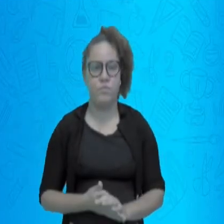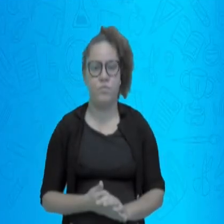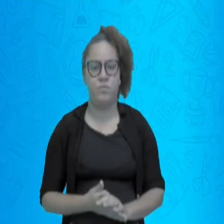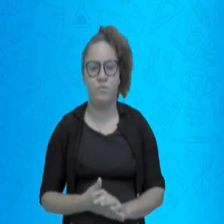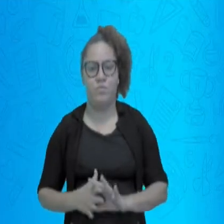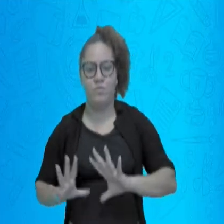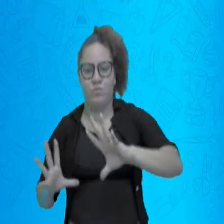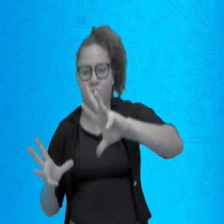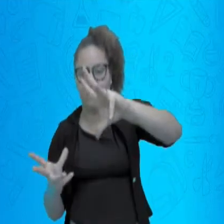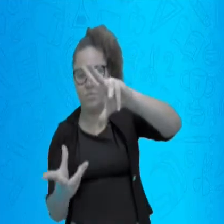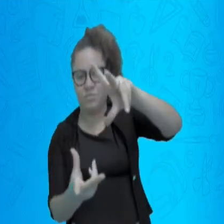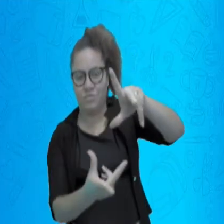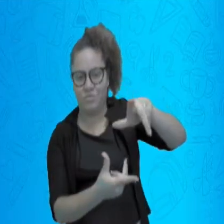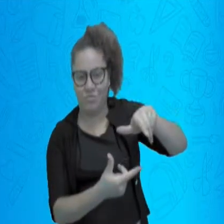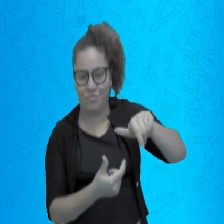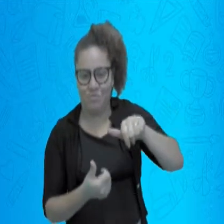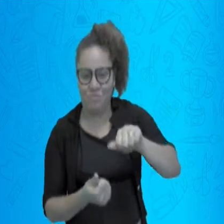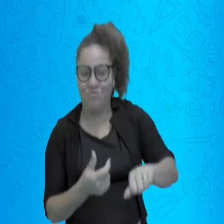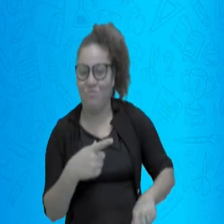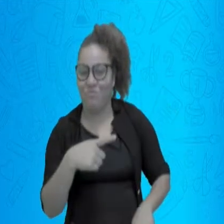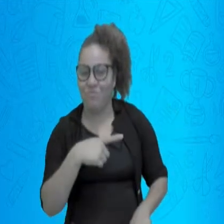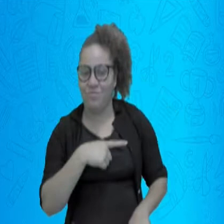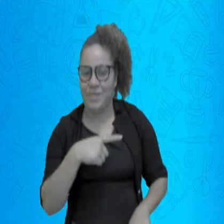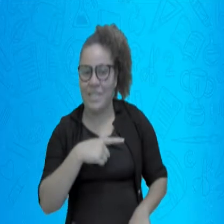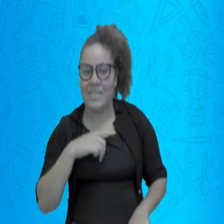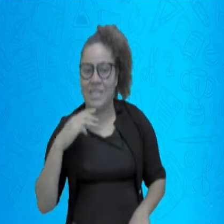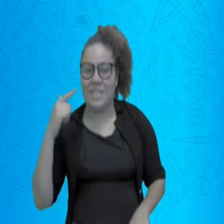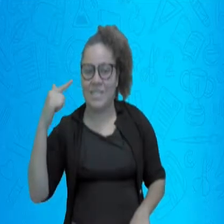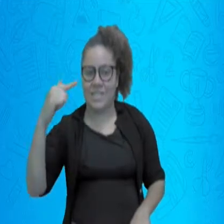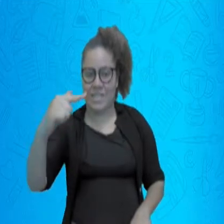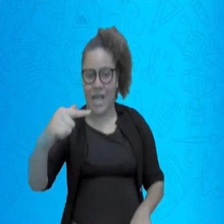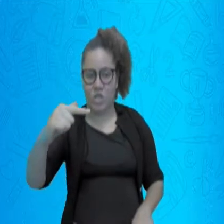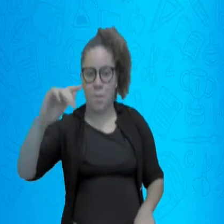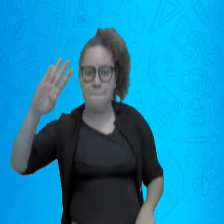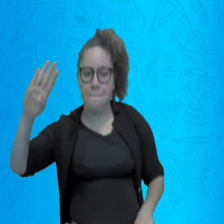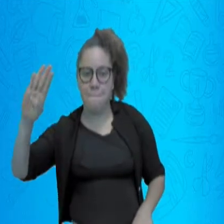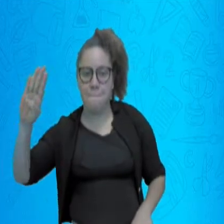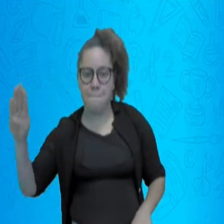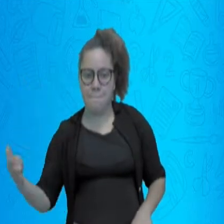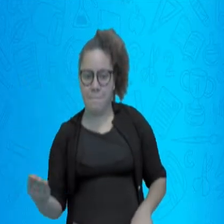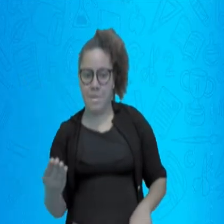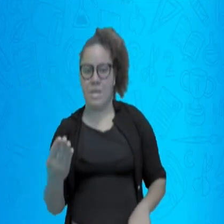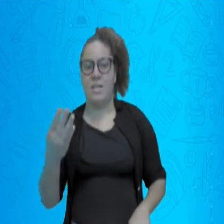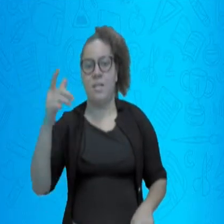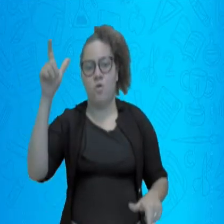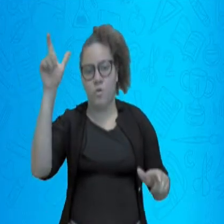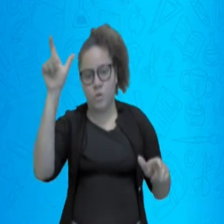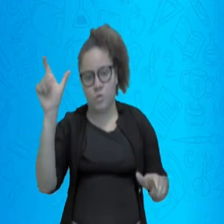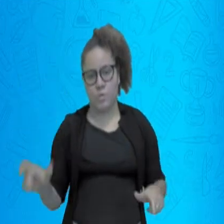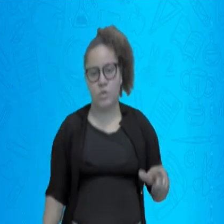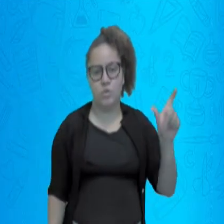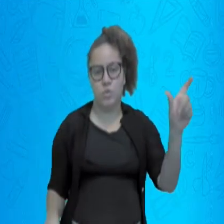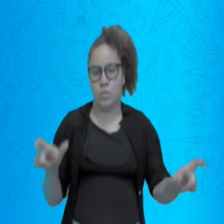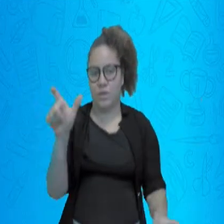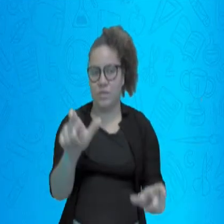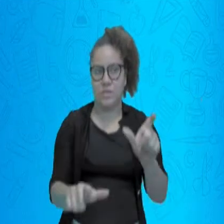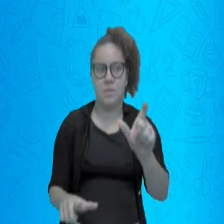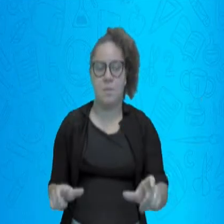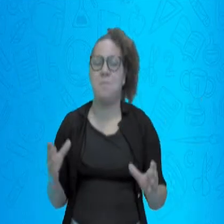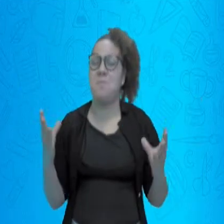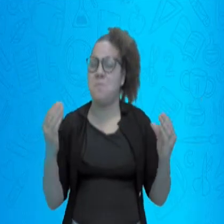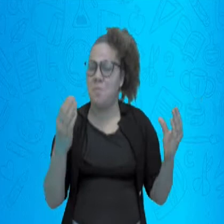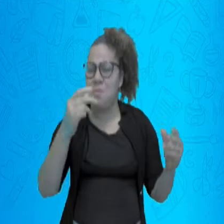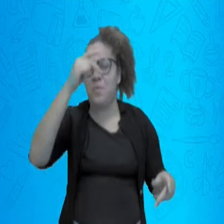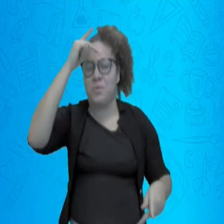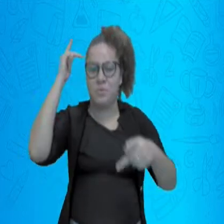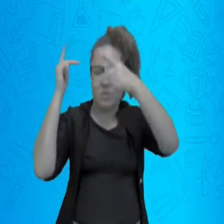planeta inteiro, há mais de 7 bilhões de pessoas. É muita gente. E cada